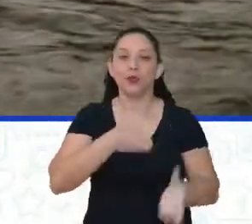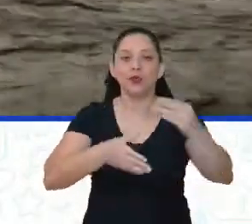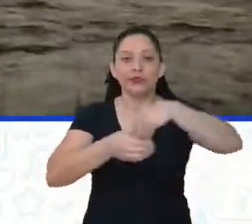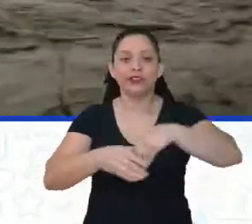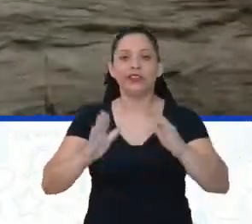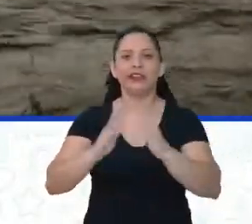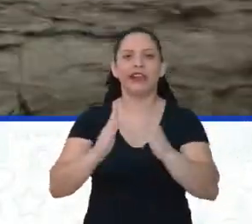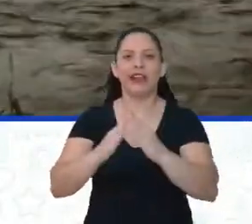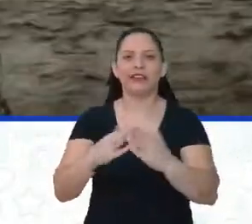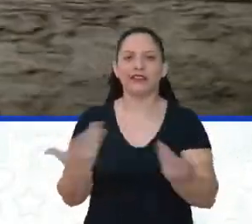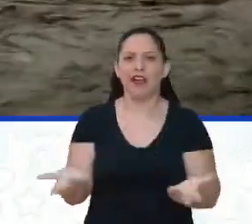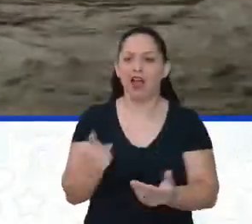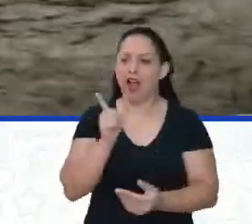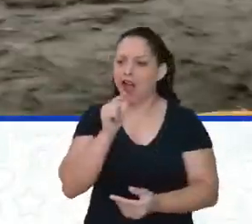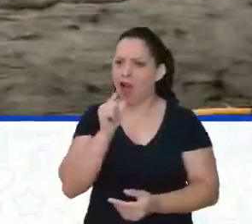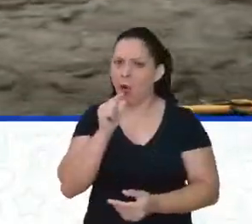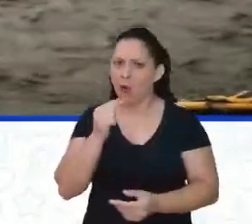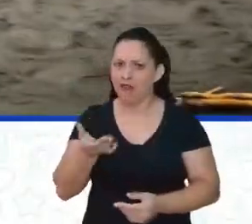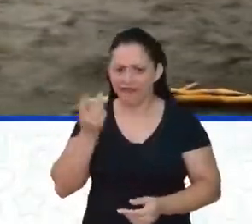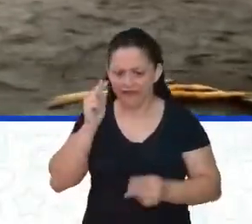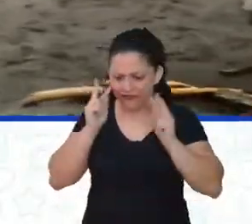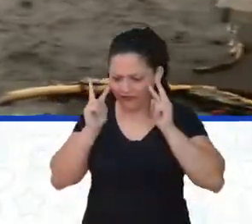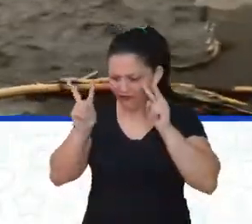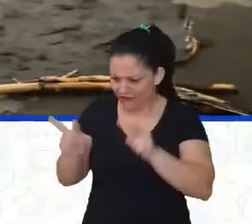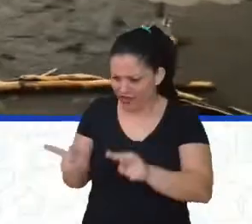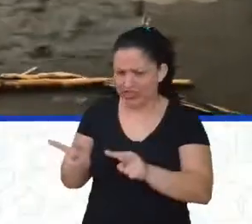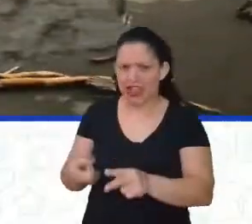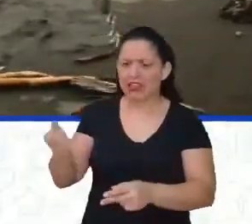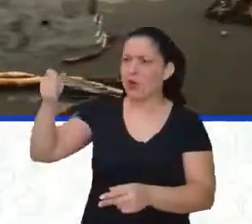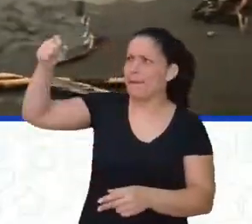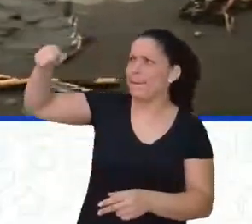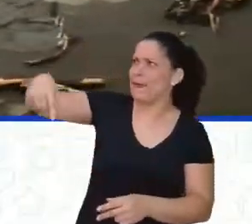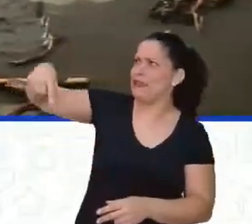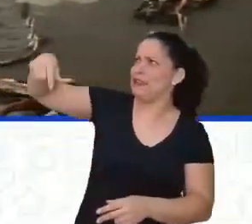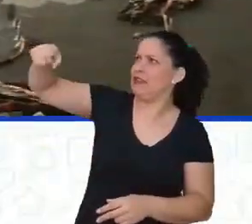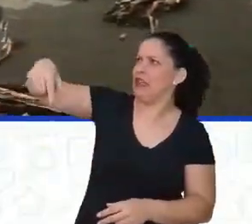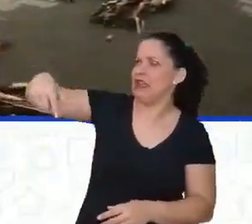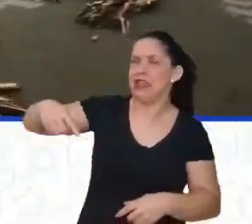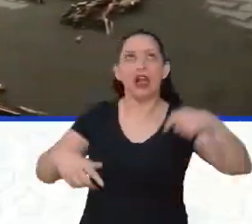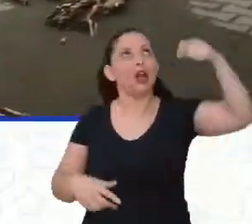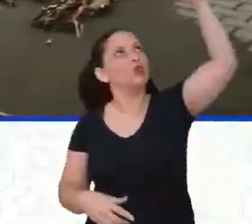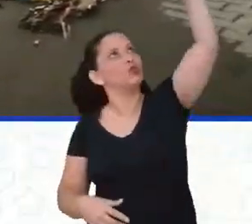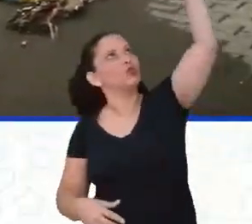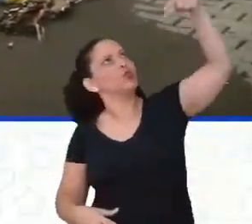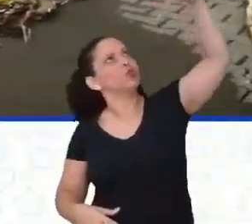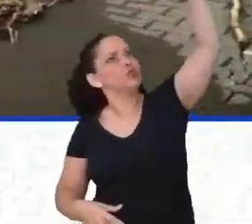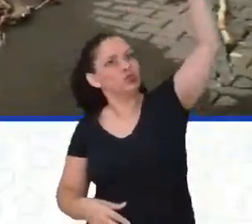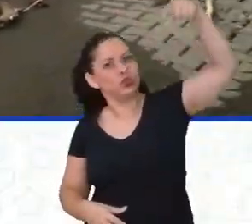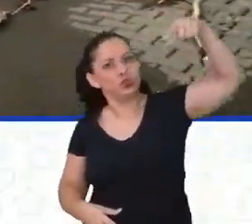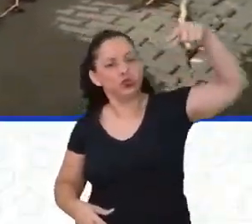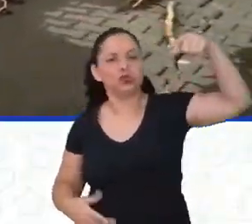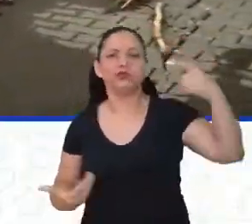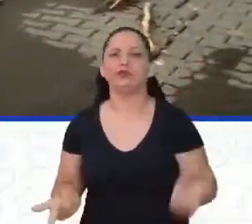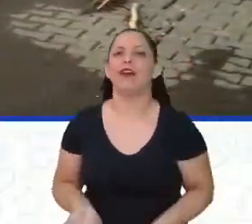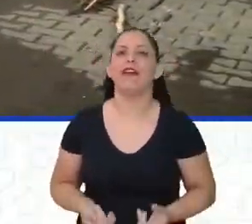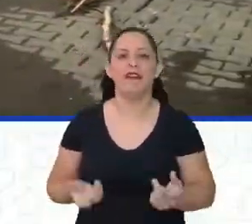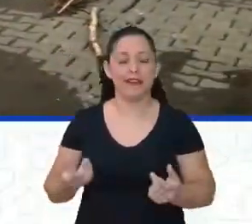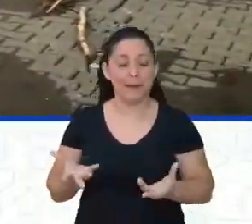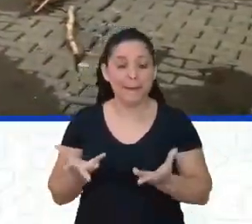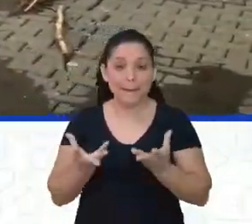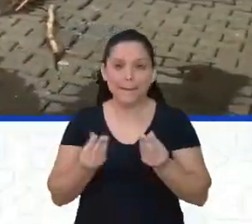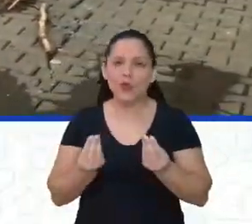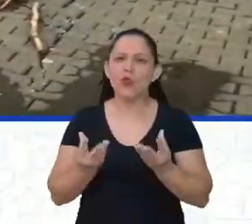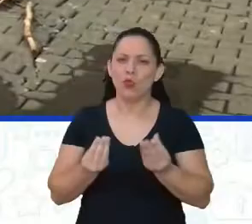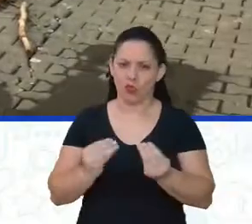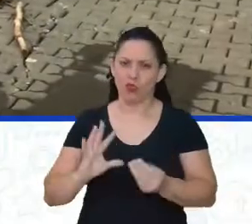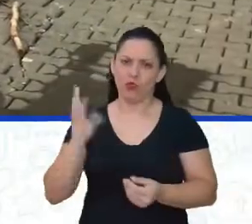mesmo. De Exatamente. repente, quando você vê uma Ela pingueira ali, uma passou por um, goteirazinha, né, por como uma se diz. frestinha e já Isso,